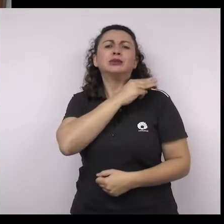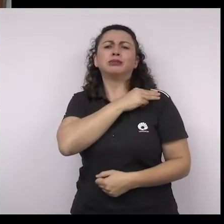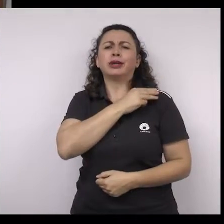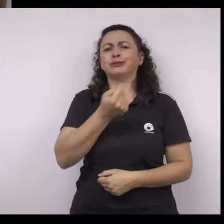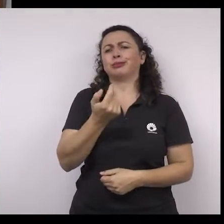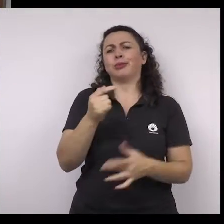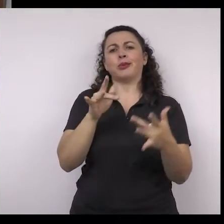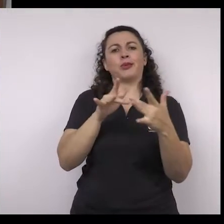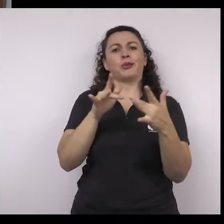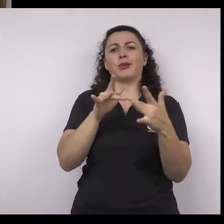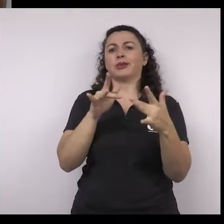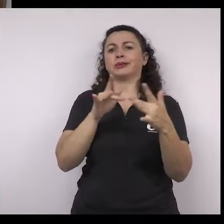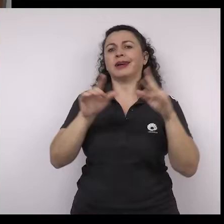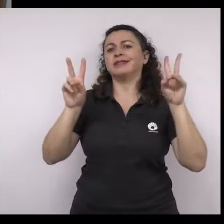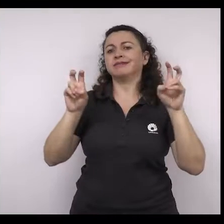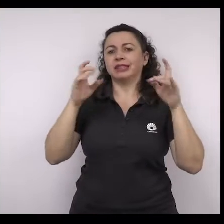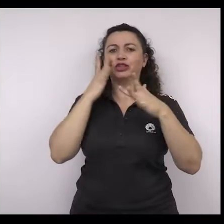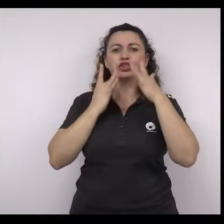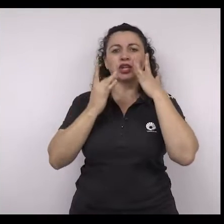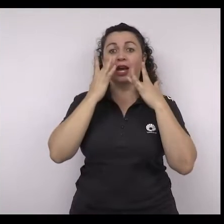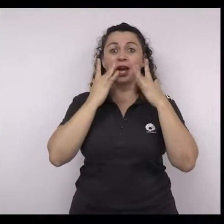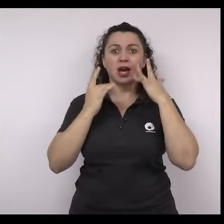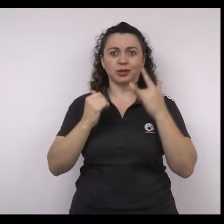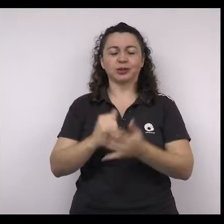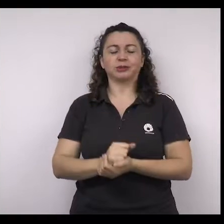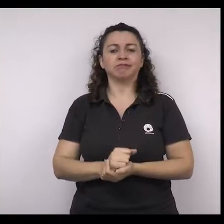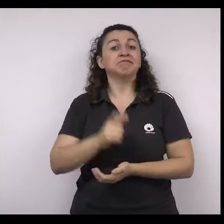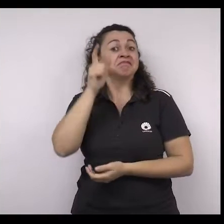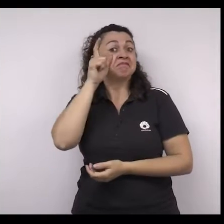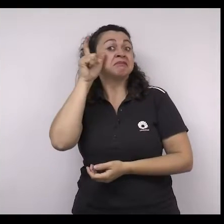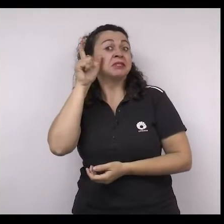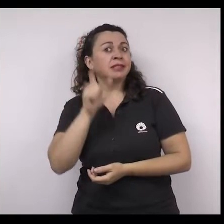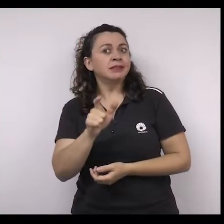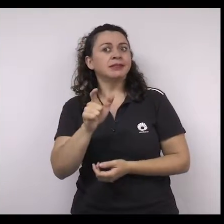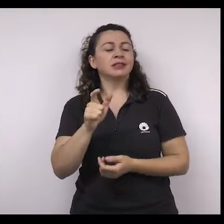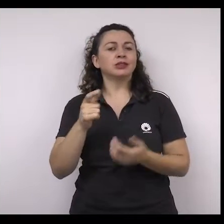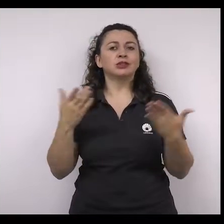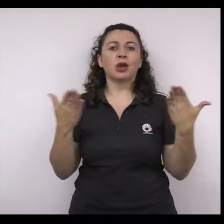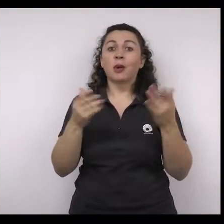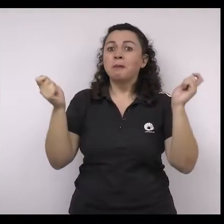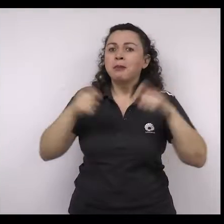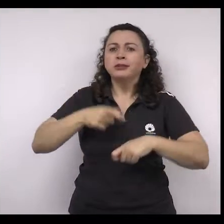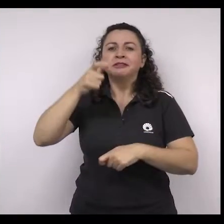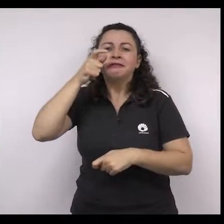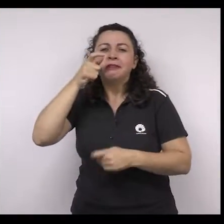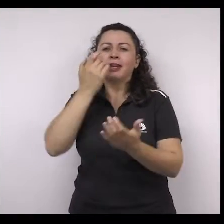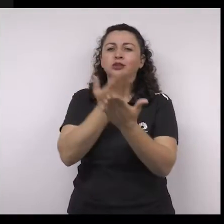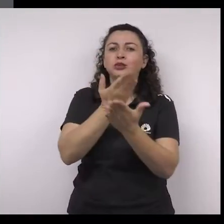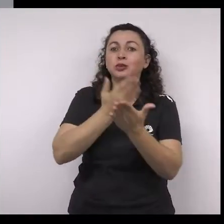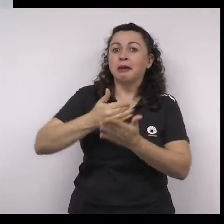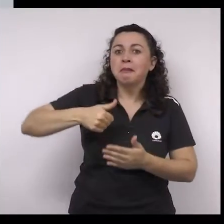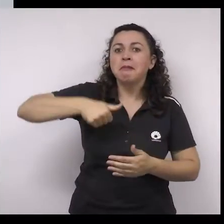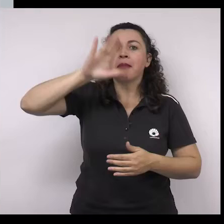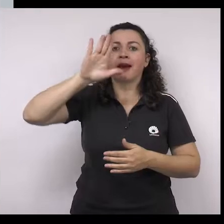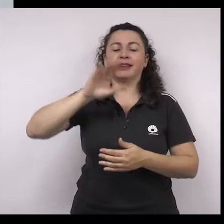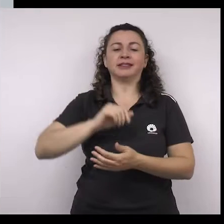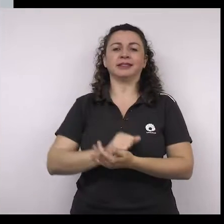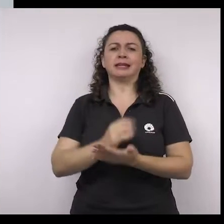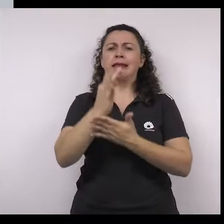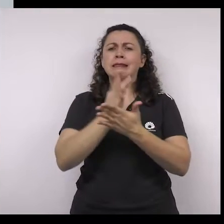com o estilo de teatro. E eu acho muito interessante poder ver, estudar um pouco mais esse estilo. Textos